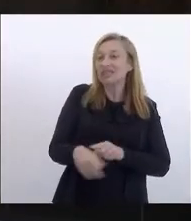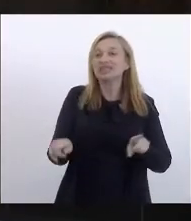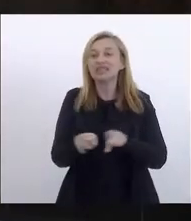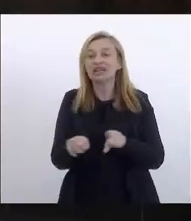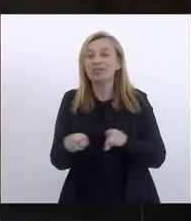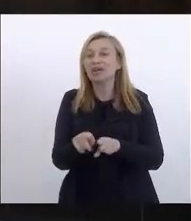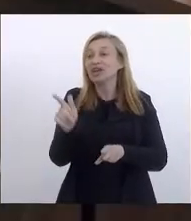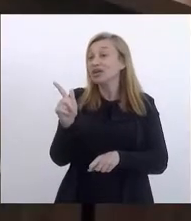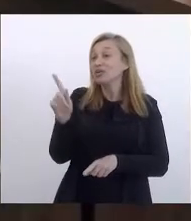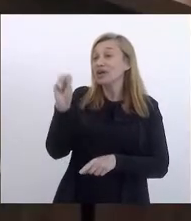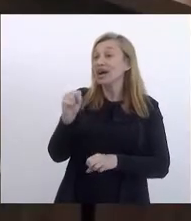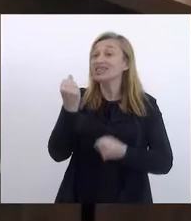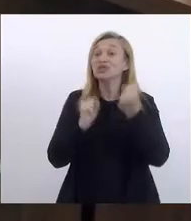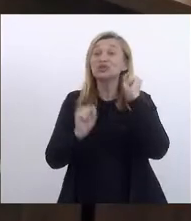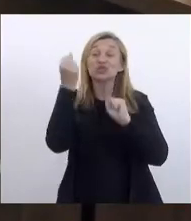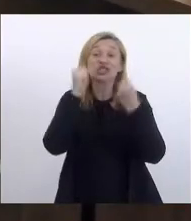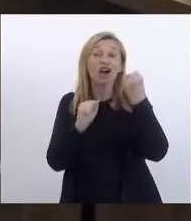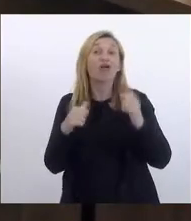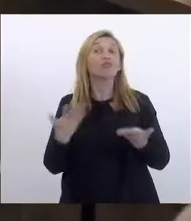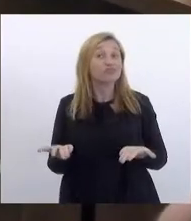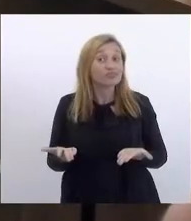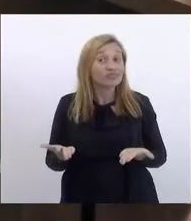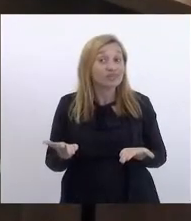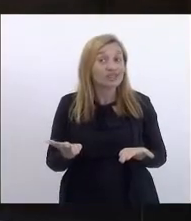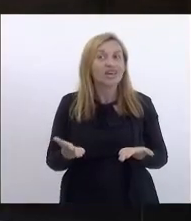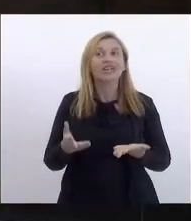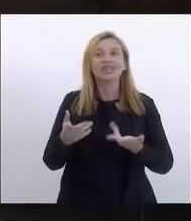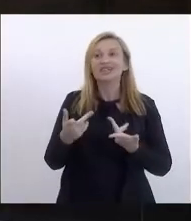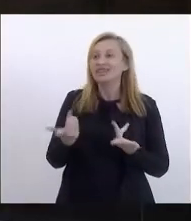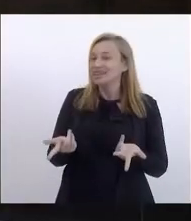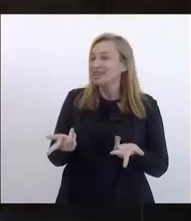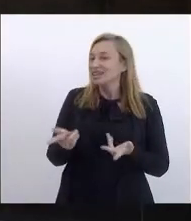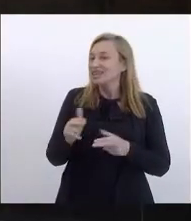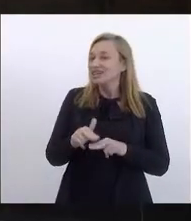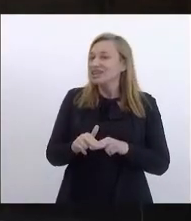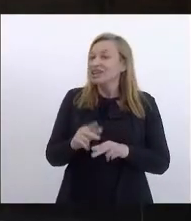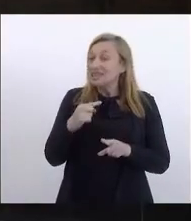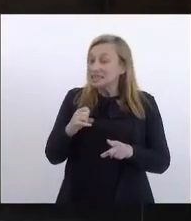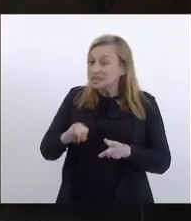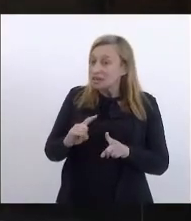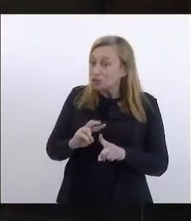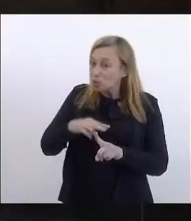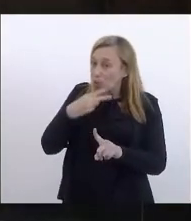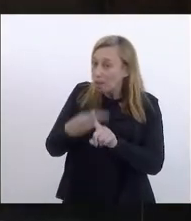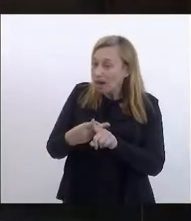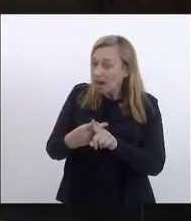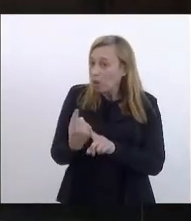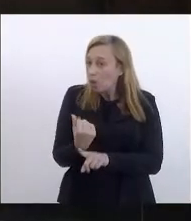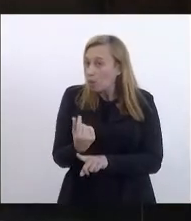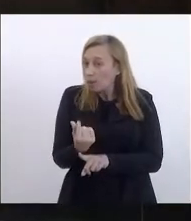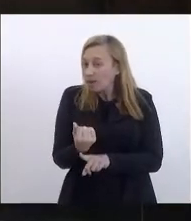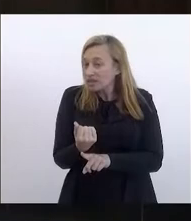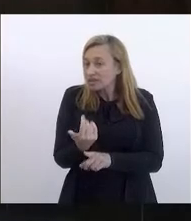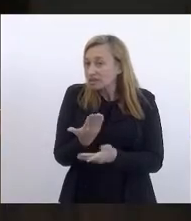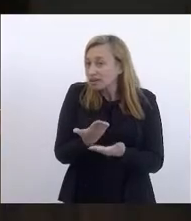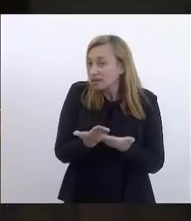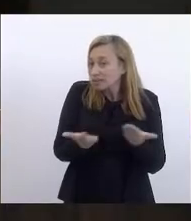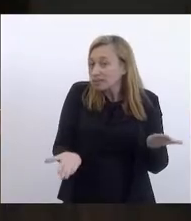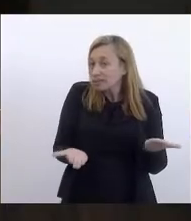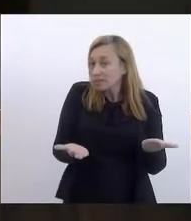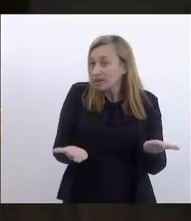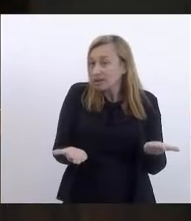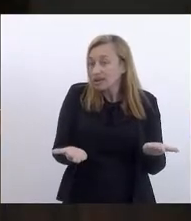gás industrial se o senhor sabe se o o senhor me dando razão não tem um se o dobrar o preço é um escárnio aí está falando dos